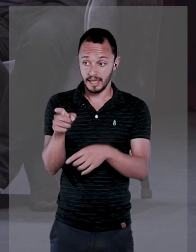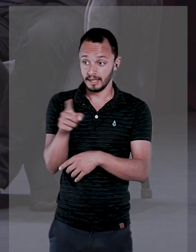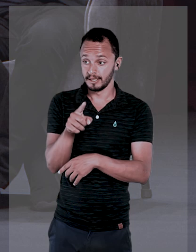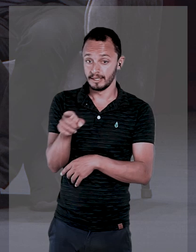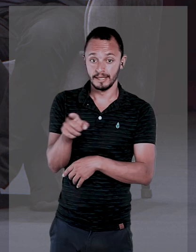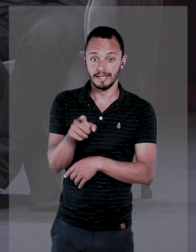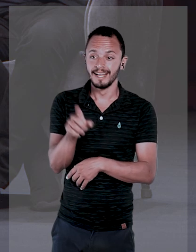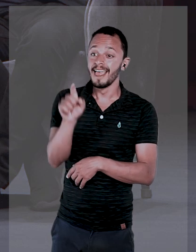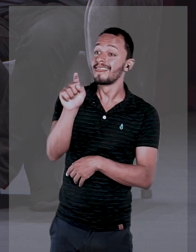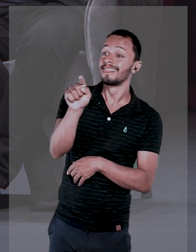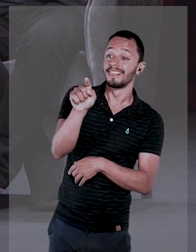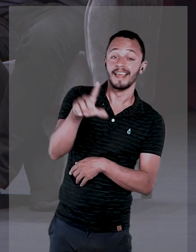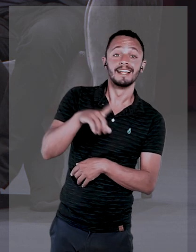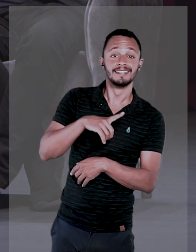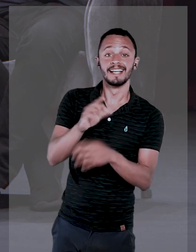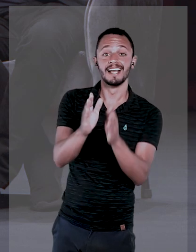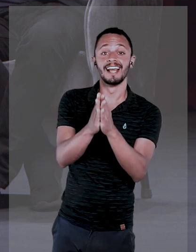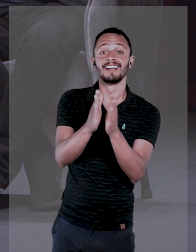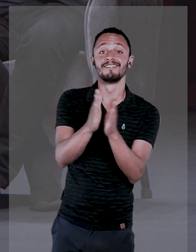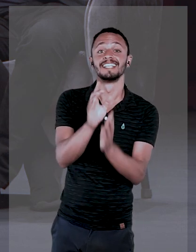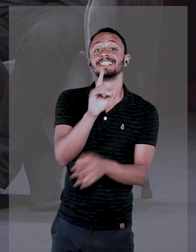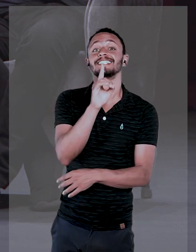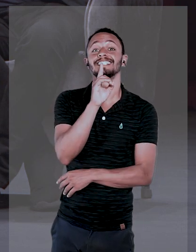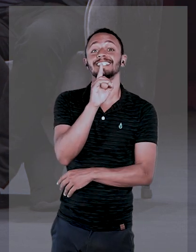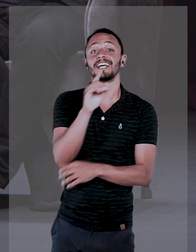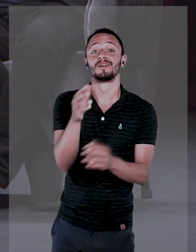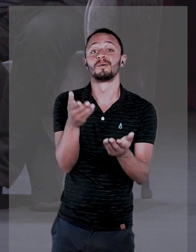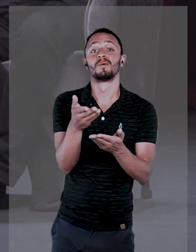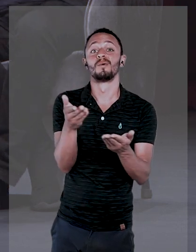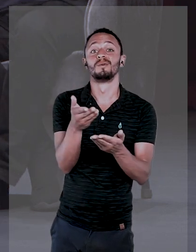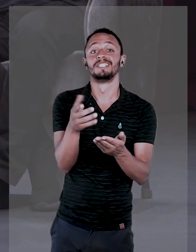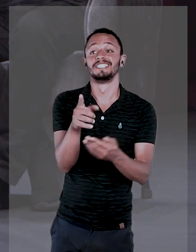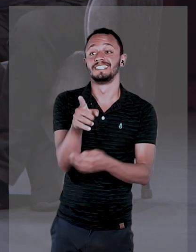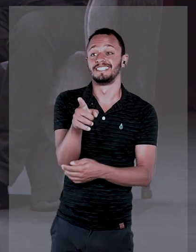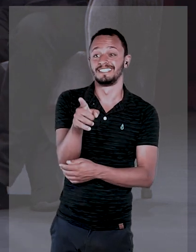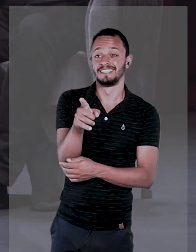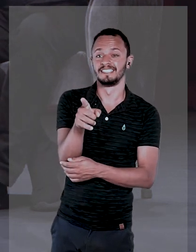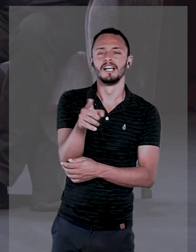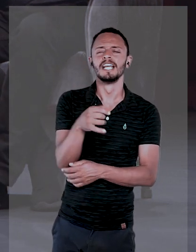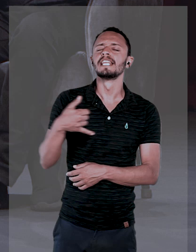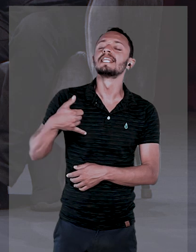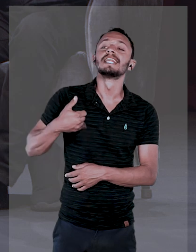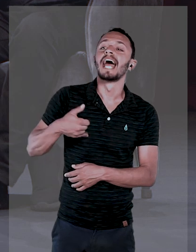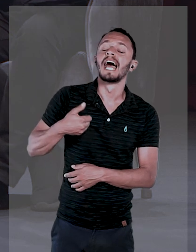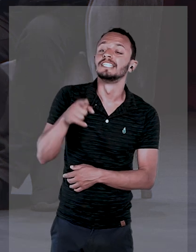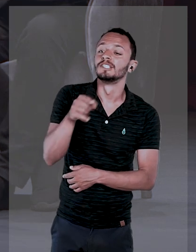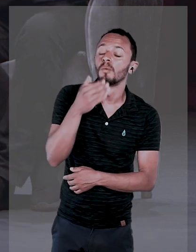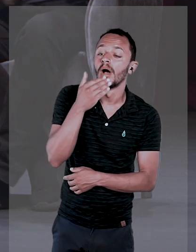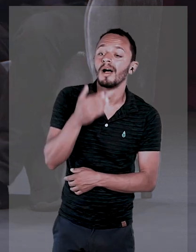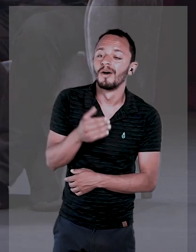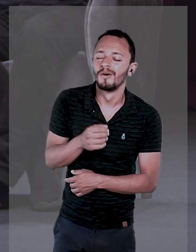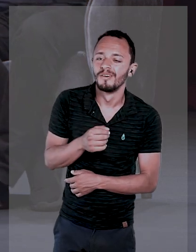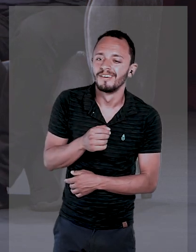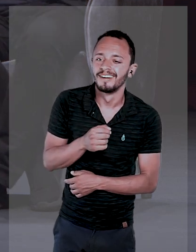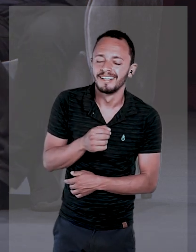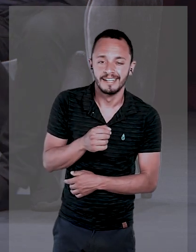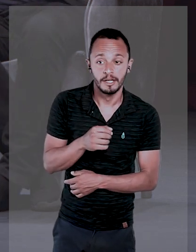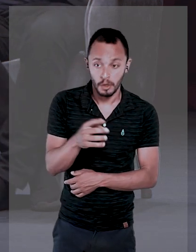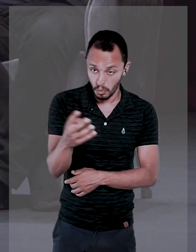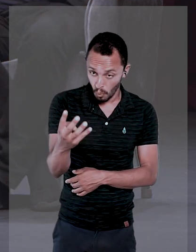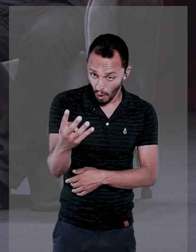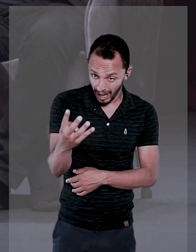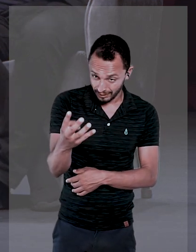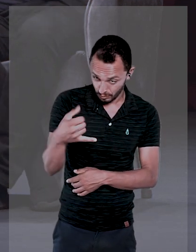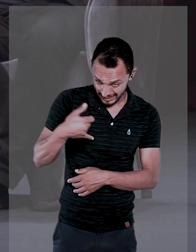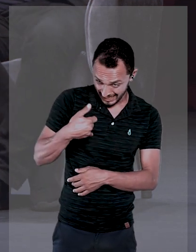faz aniversário hoje, justo hoje? Olha lá, ó, tem uma ali que faz aniversário hoje. Tem ó. ali um que faz hoje. Faz hoje?